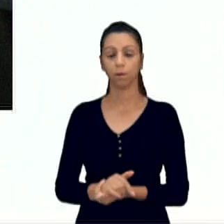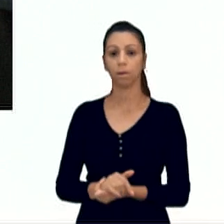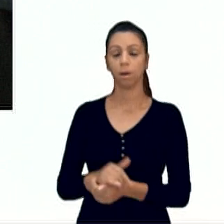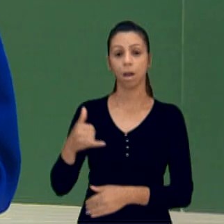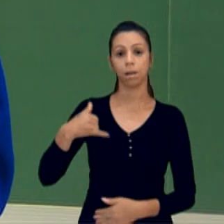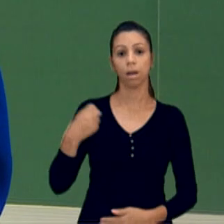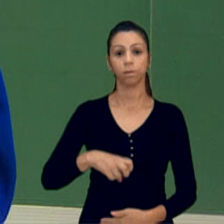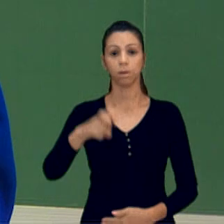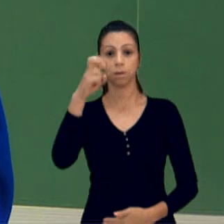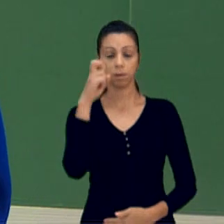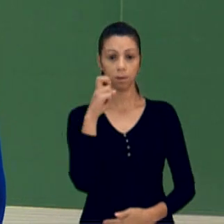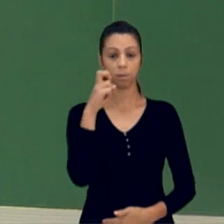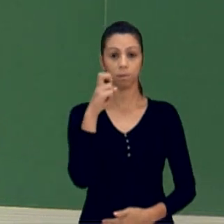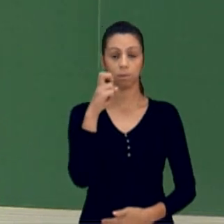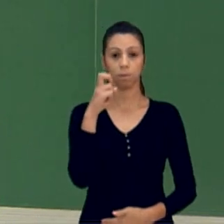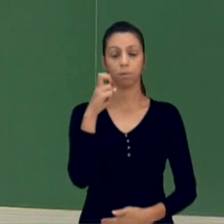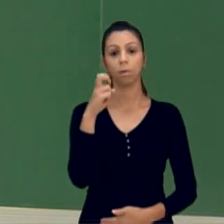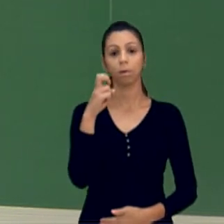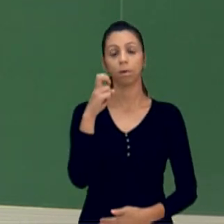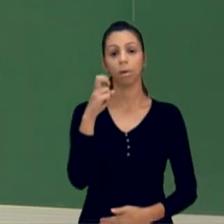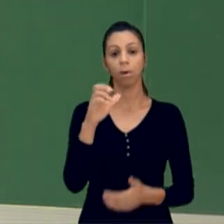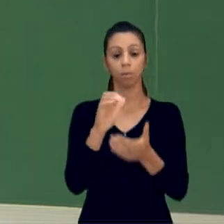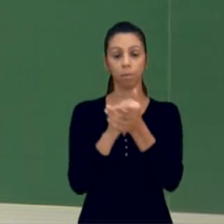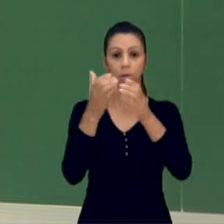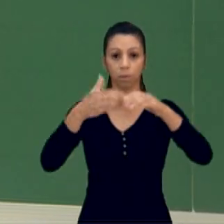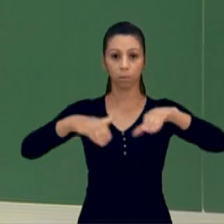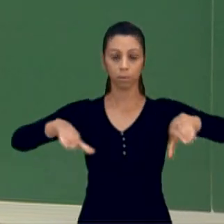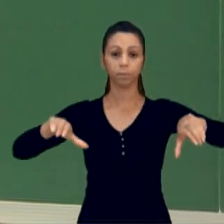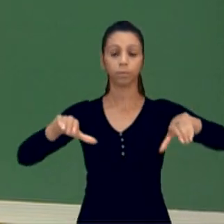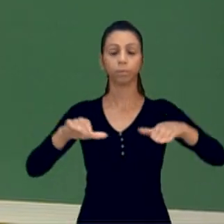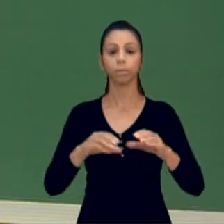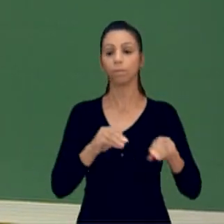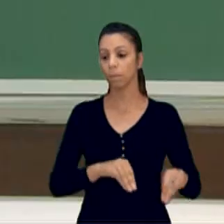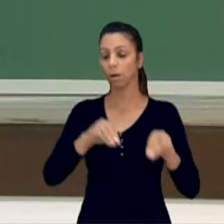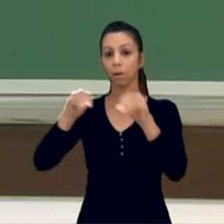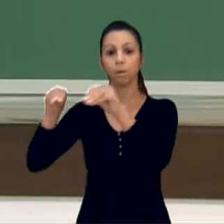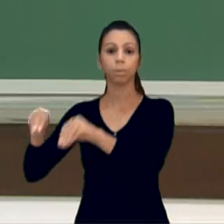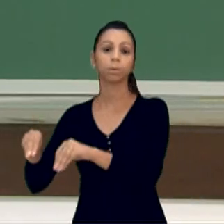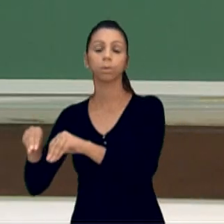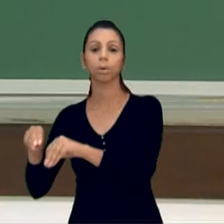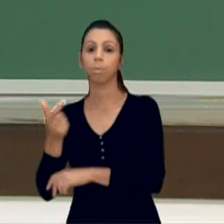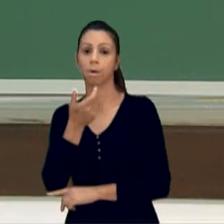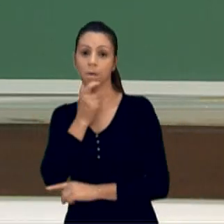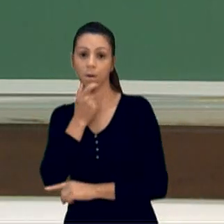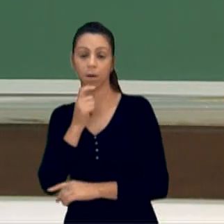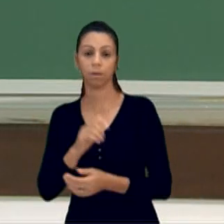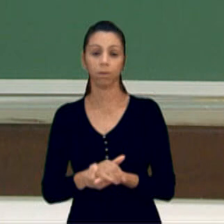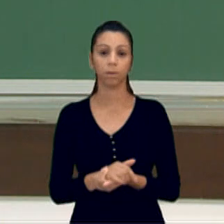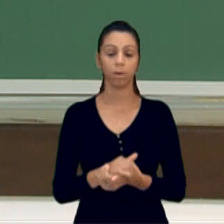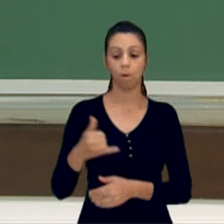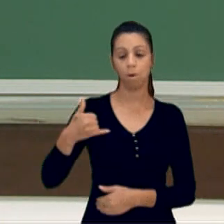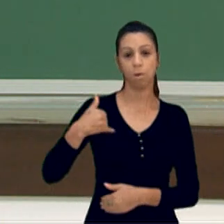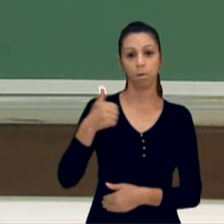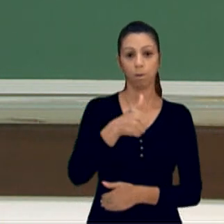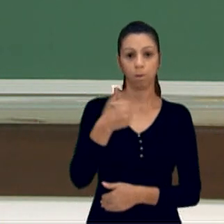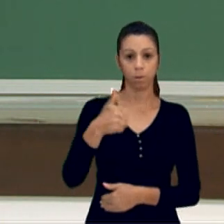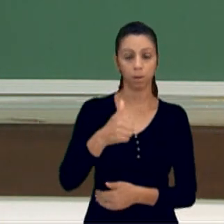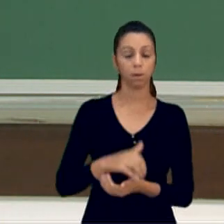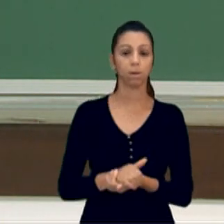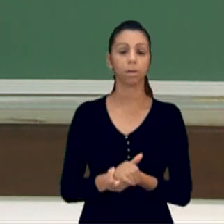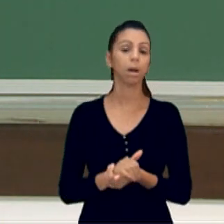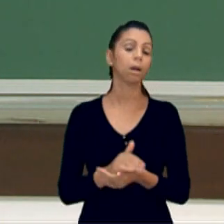5 anos após a separação dos pais, ela mudou para a Inglaterra. Com 11 anos, ela começou a gravar os filmes do Harry